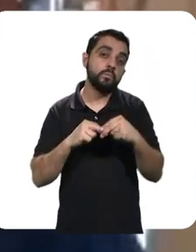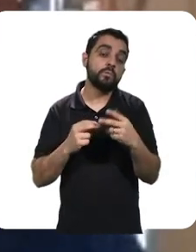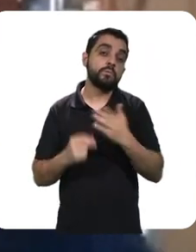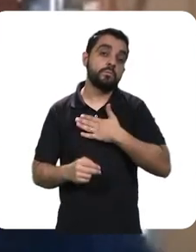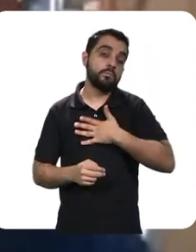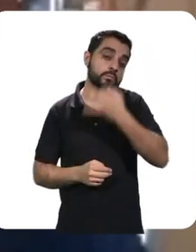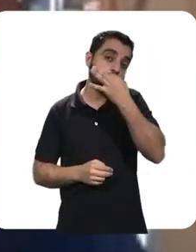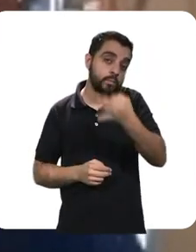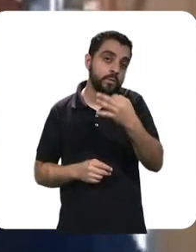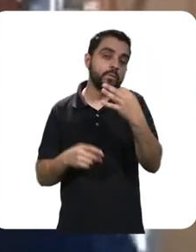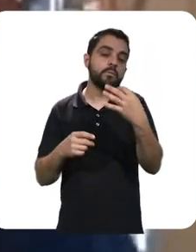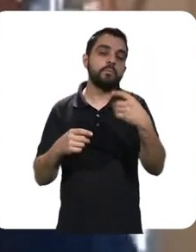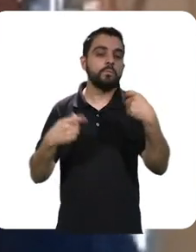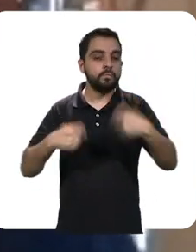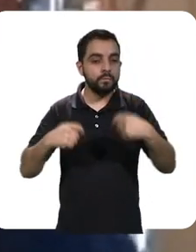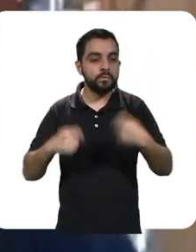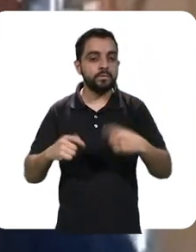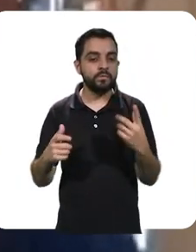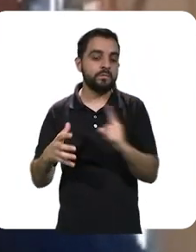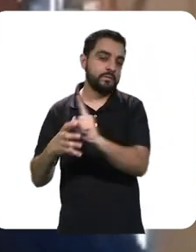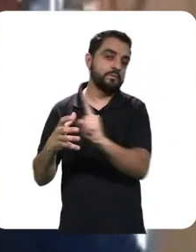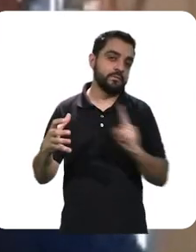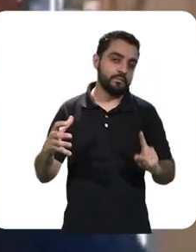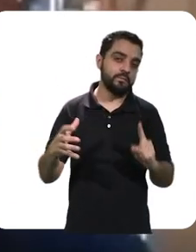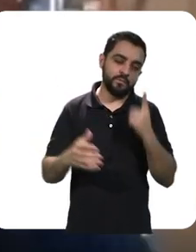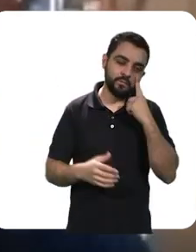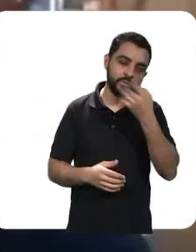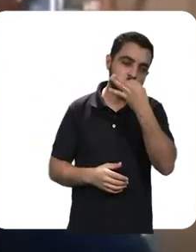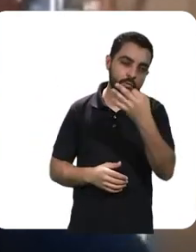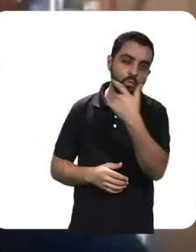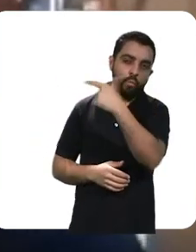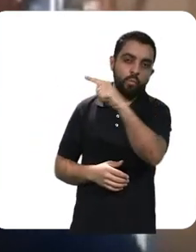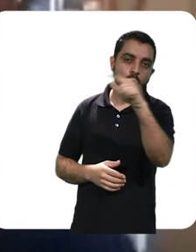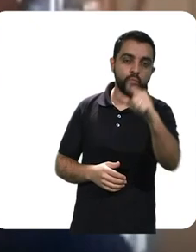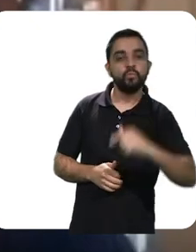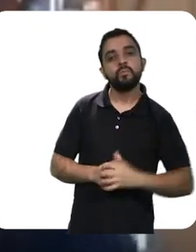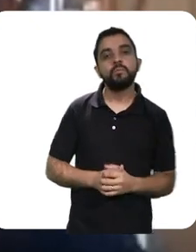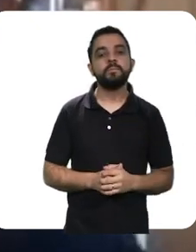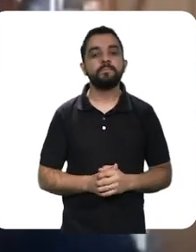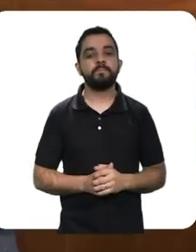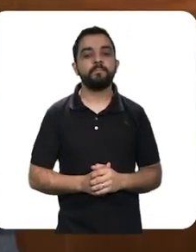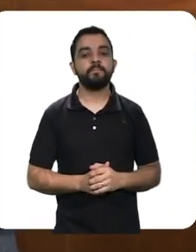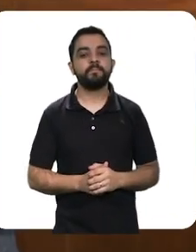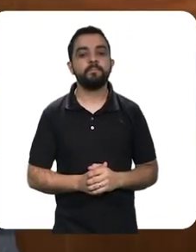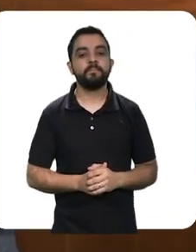importante. Então, eu deixo esses pontos, assim, queria ver a opinião dos nossos colegas aqui.